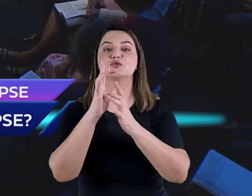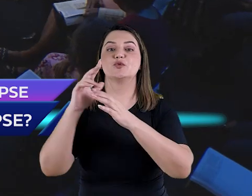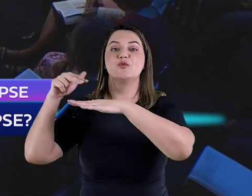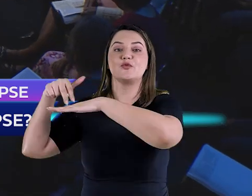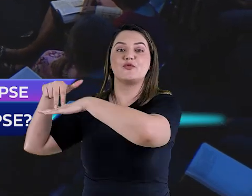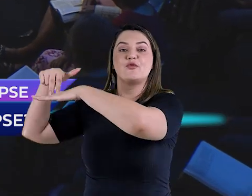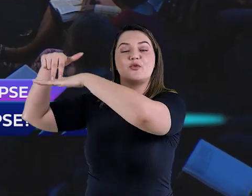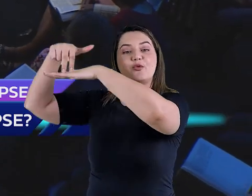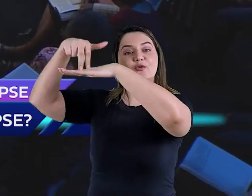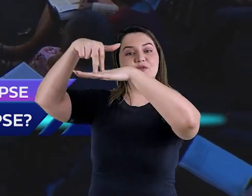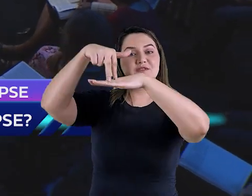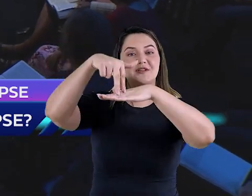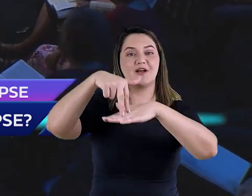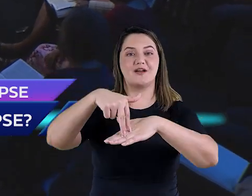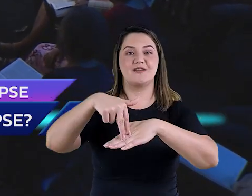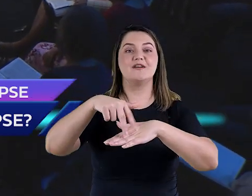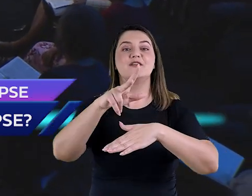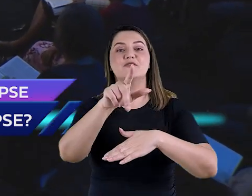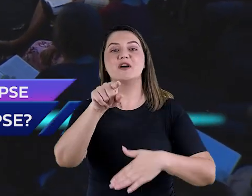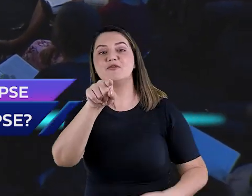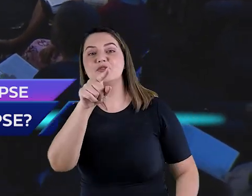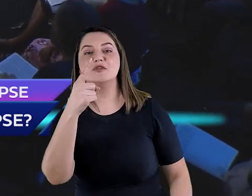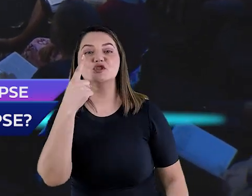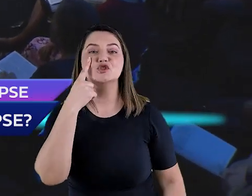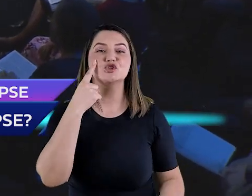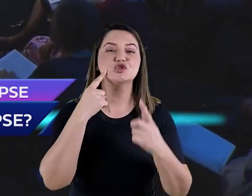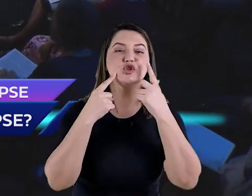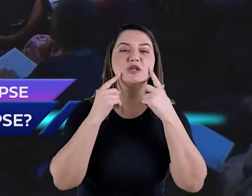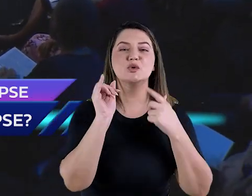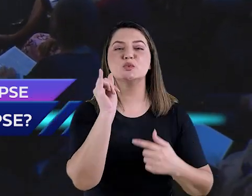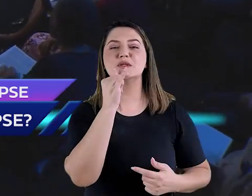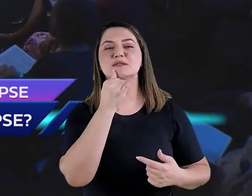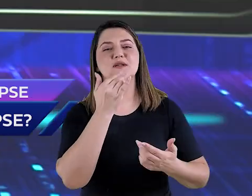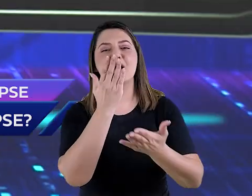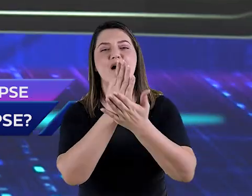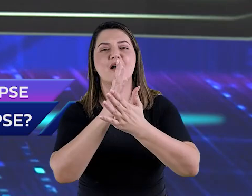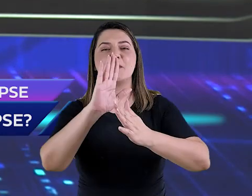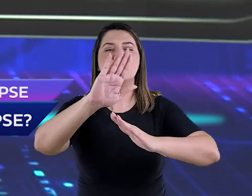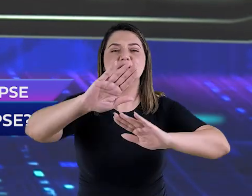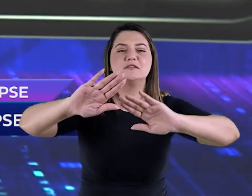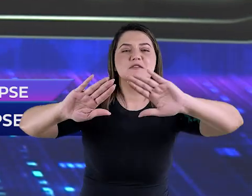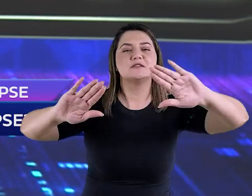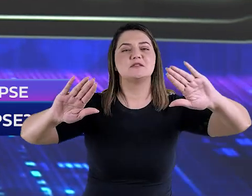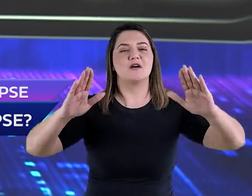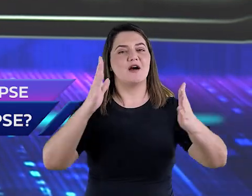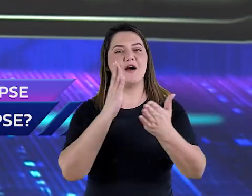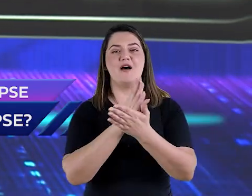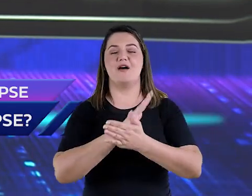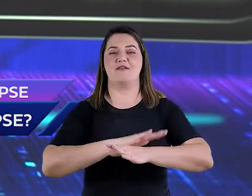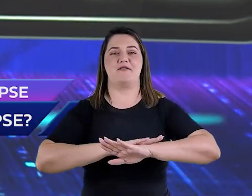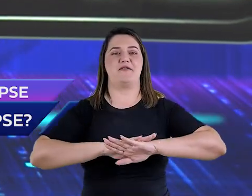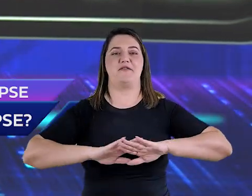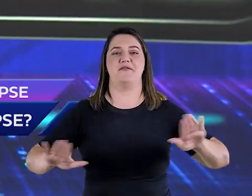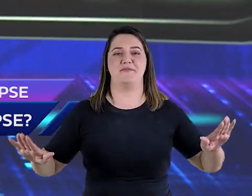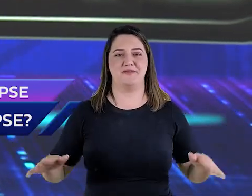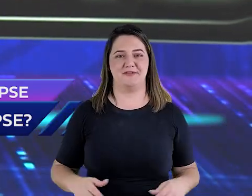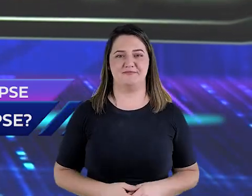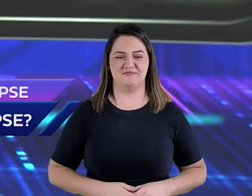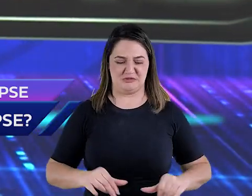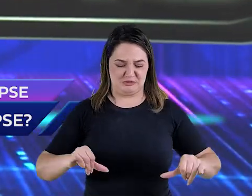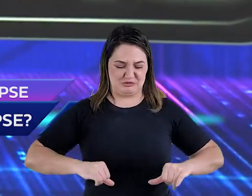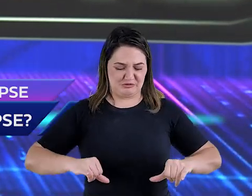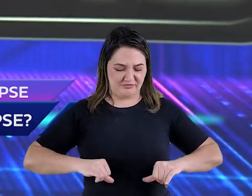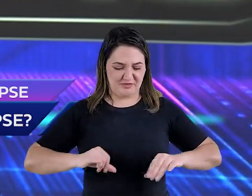Jesus voltará para enxugar dos nossos olhos todas as lágrimas. O sofrimento já não